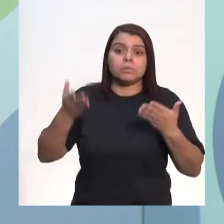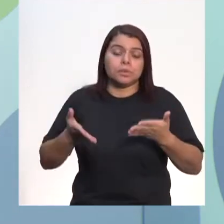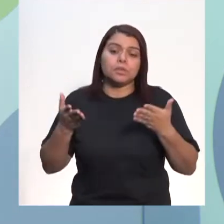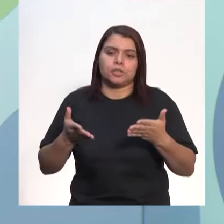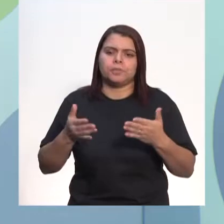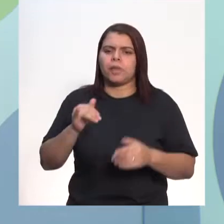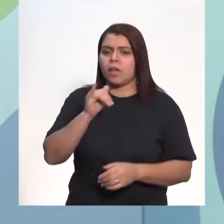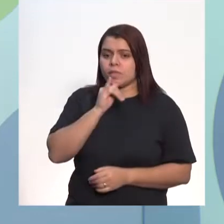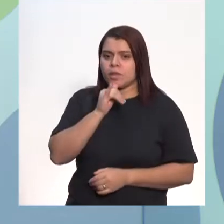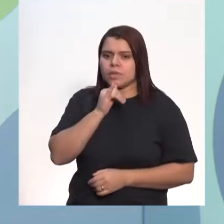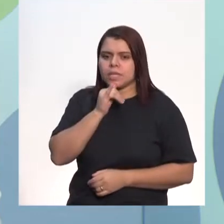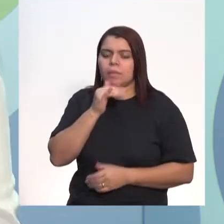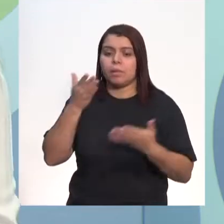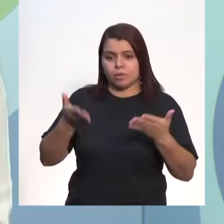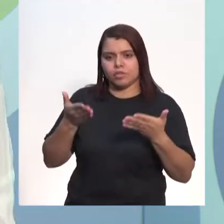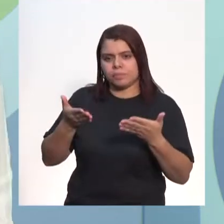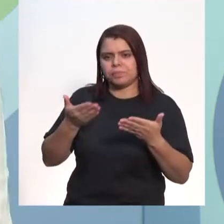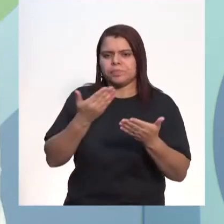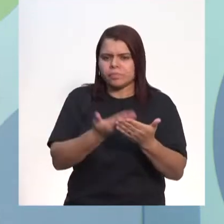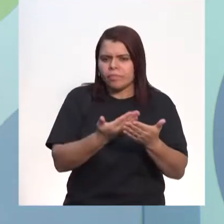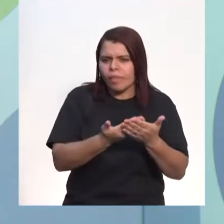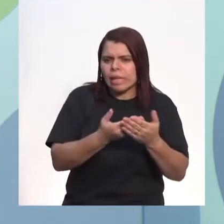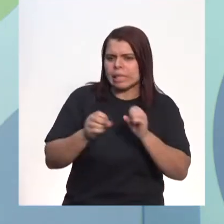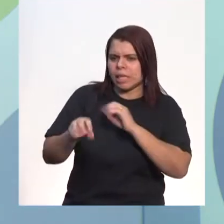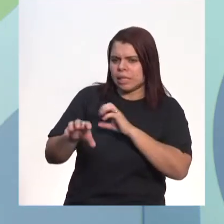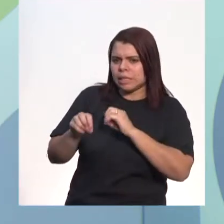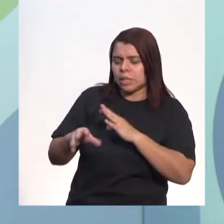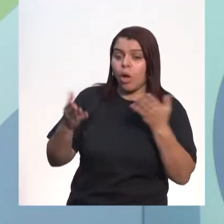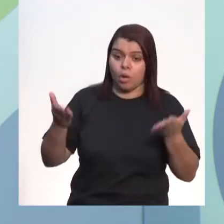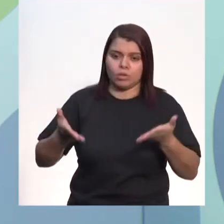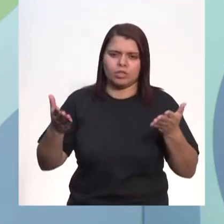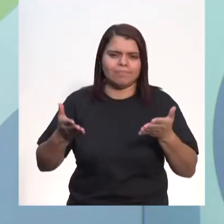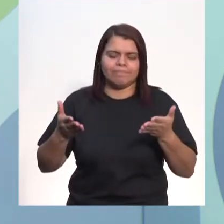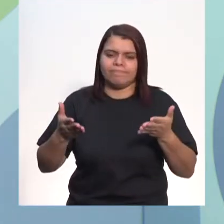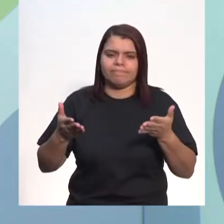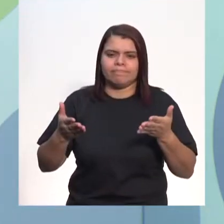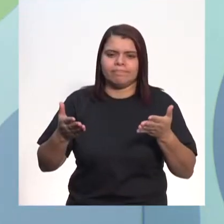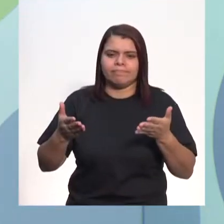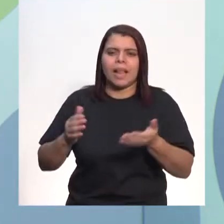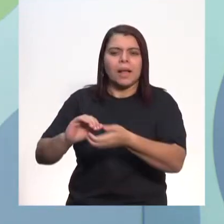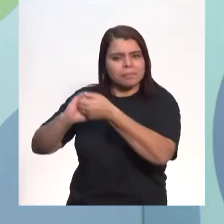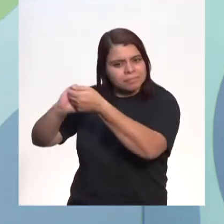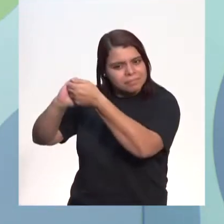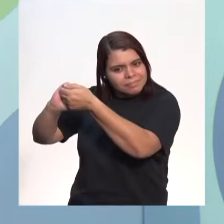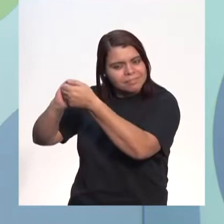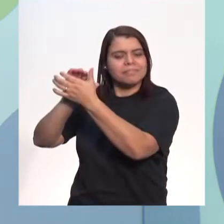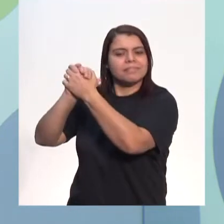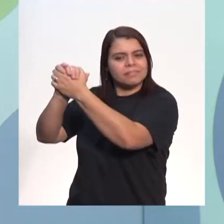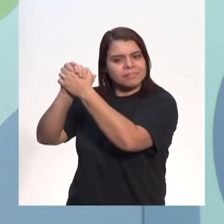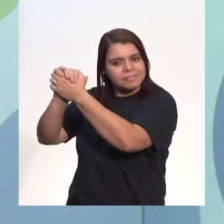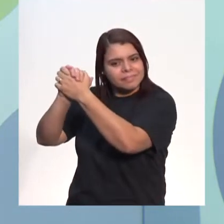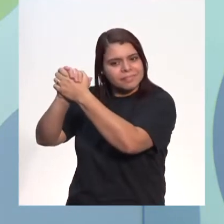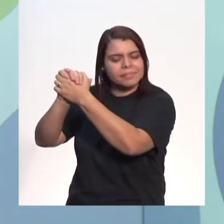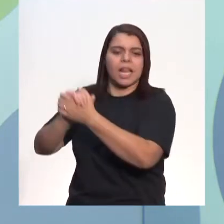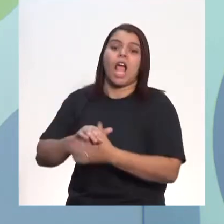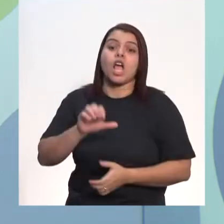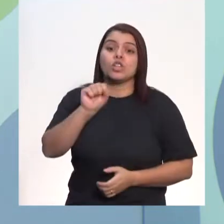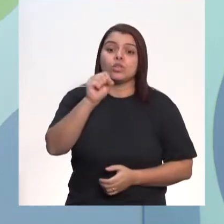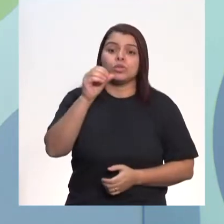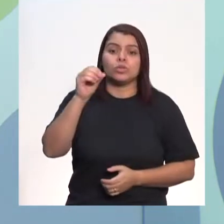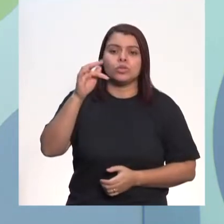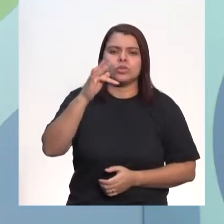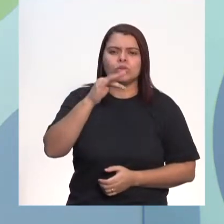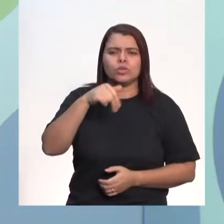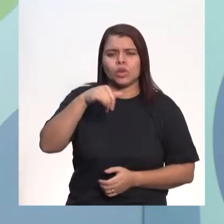exemplo da aula que a Sônia levou hoje, brilhantemente. Quero parabenizar Sônia e Roberta pelo trabalho hoje no Centro